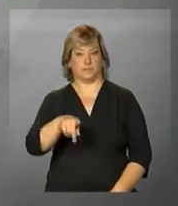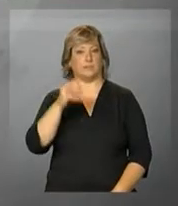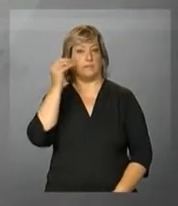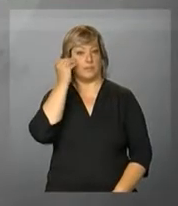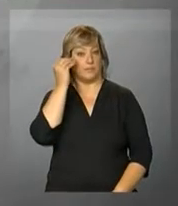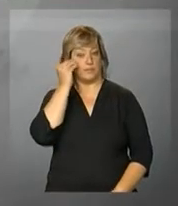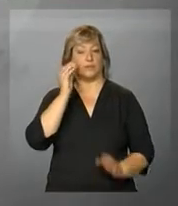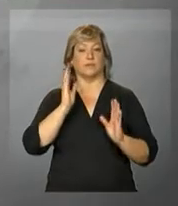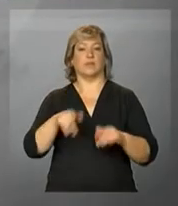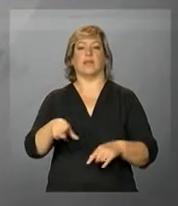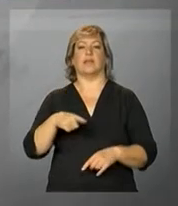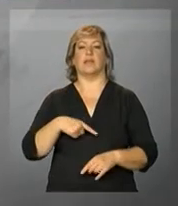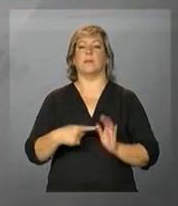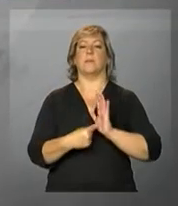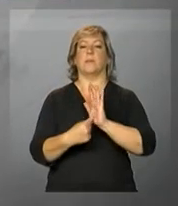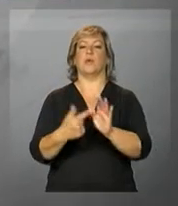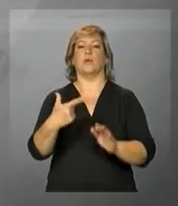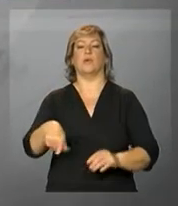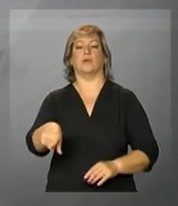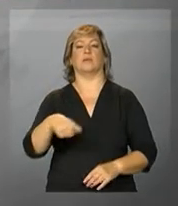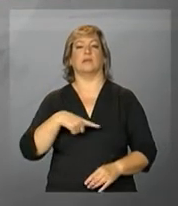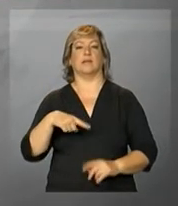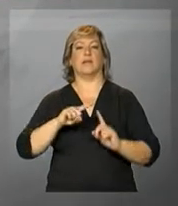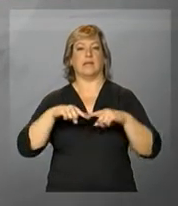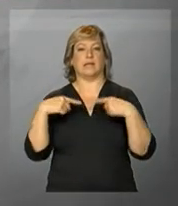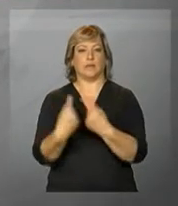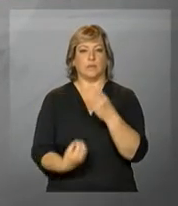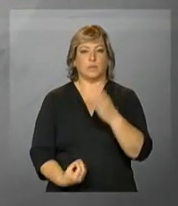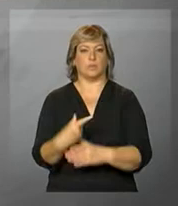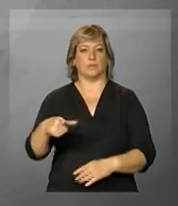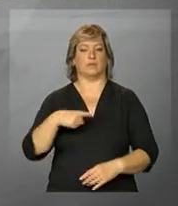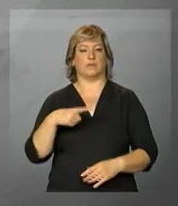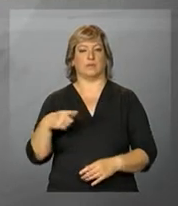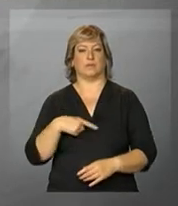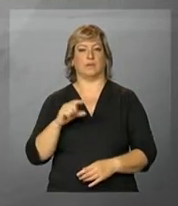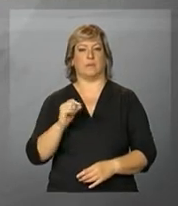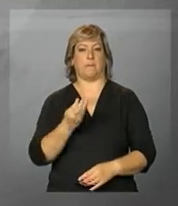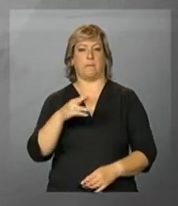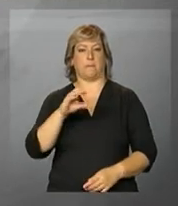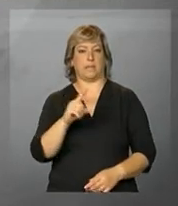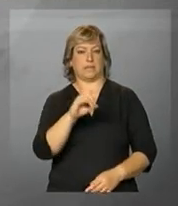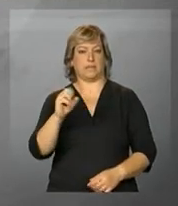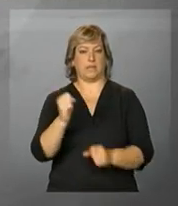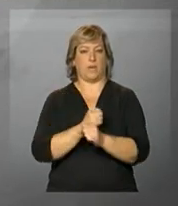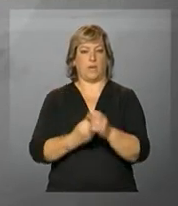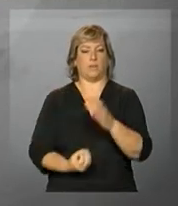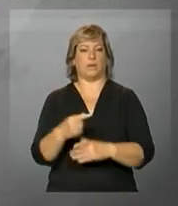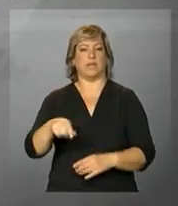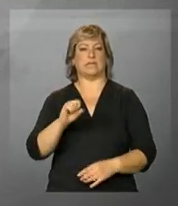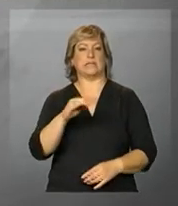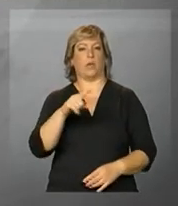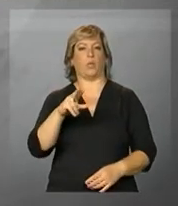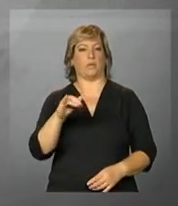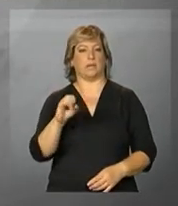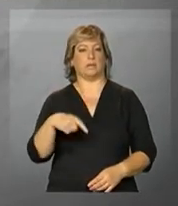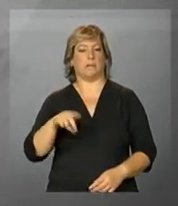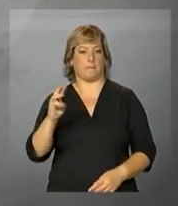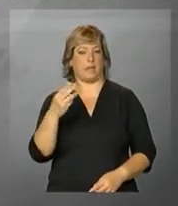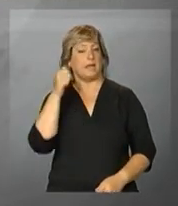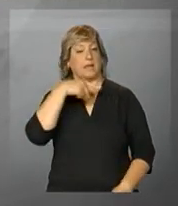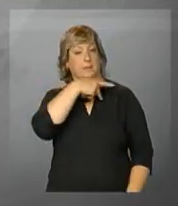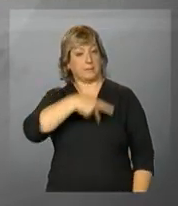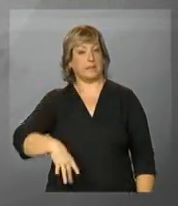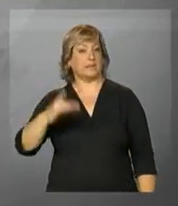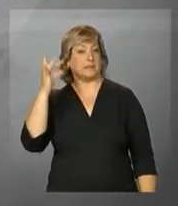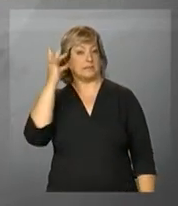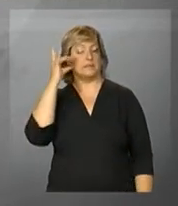Você acompanhou a reapresentação da cerimônia de inauguração do Berço 100 no Porto do Itaqui, em São Luís, no Maranhão. A presidenta